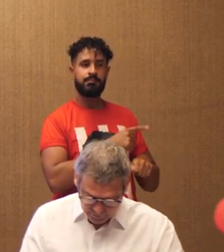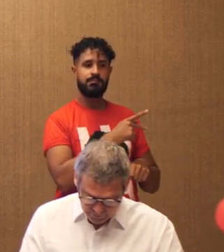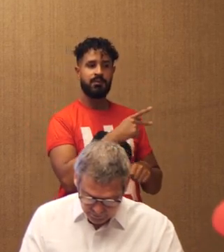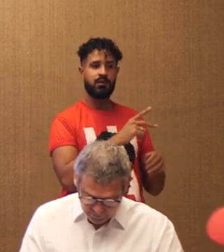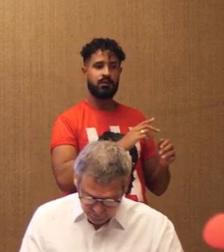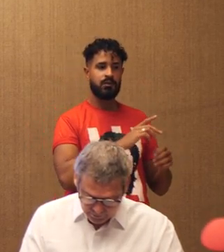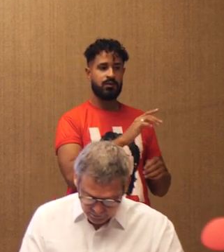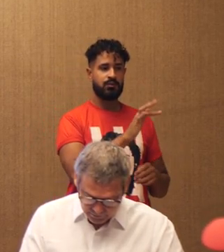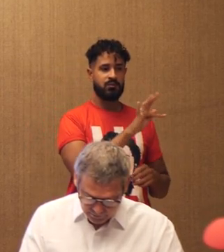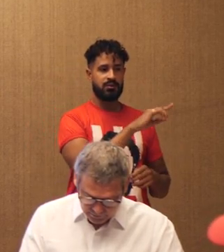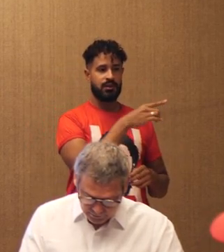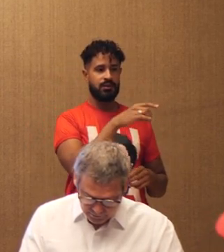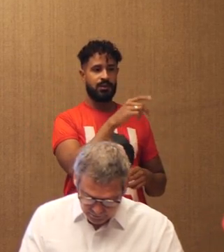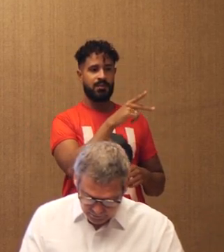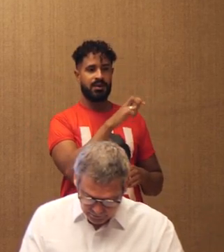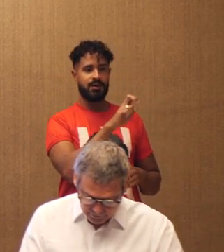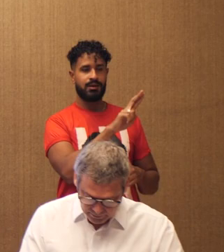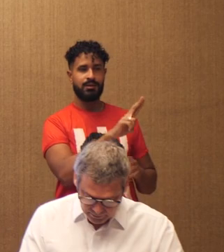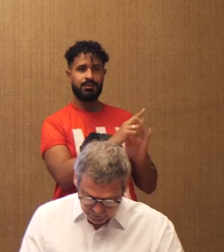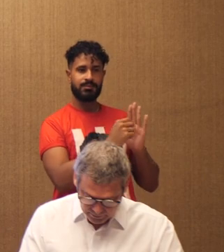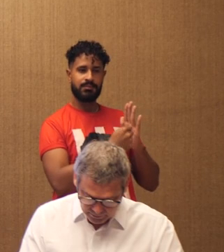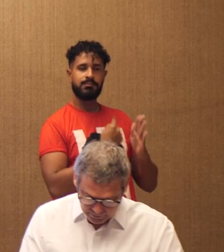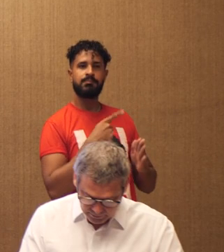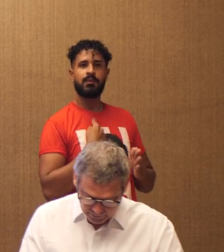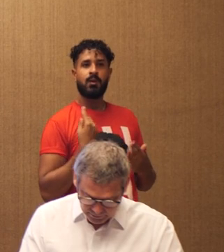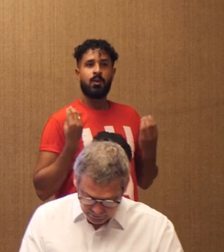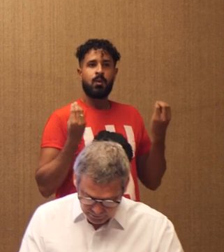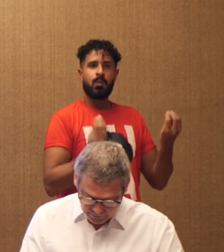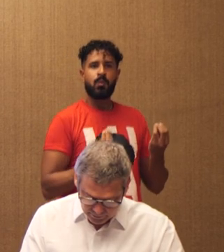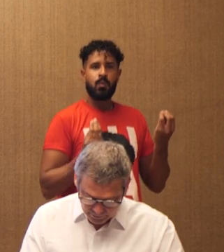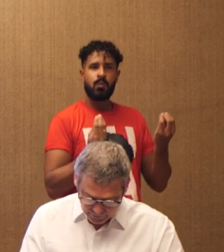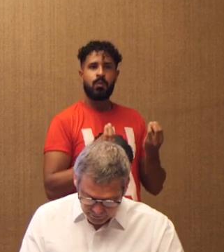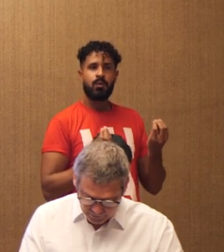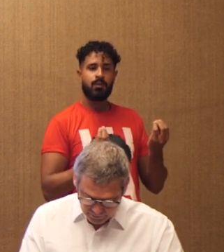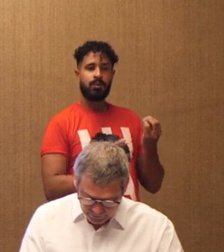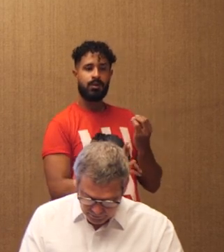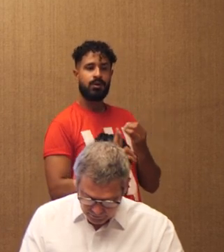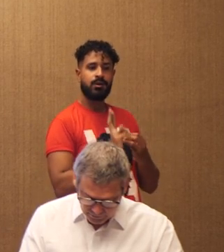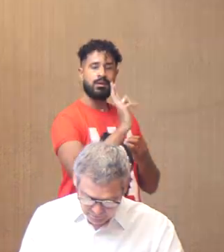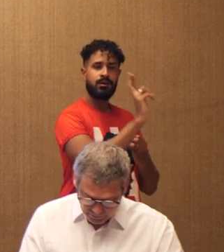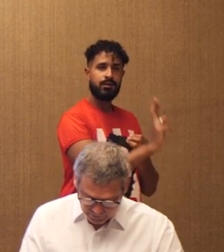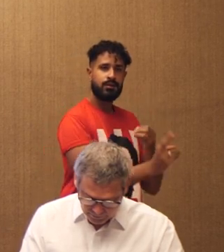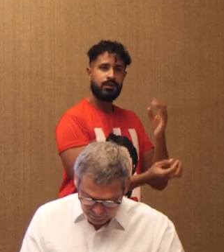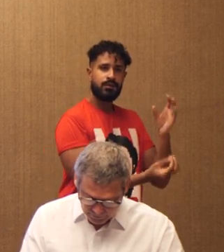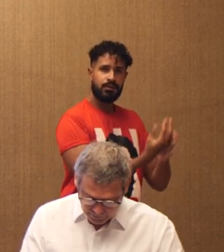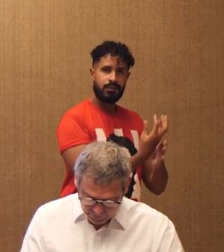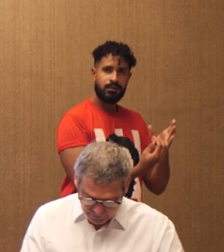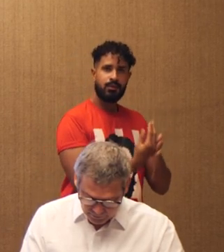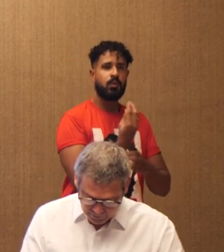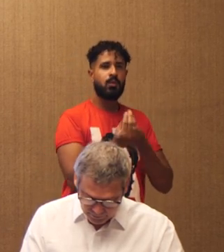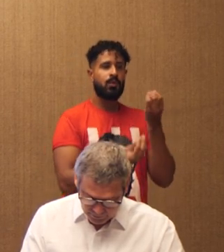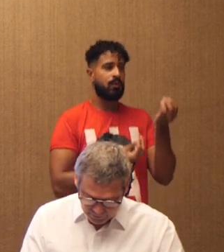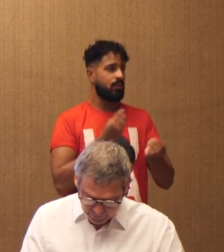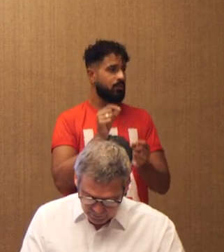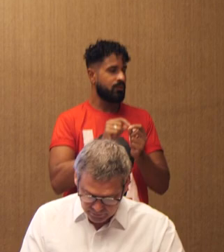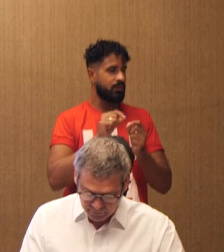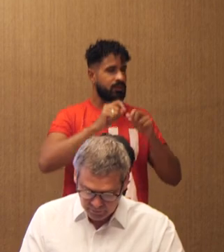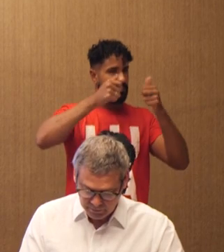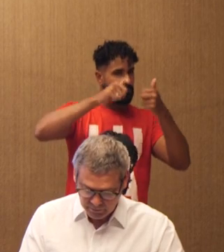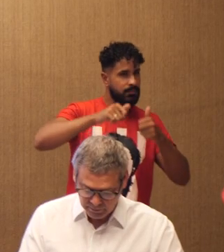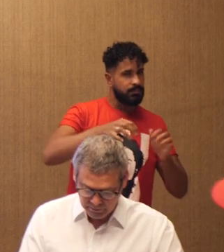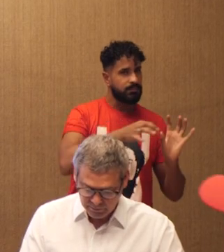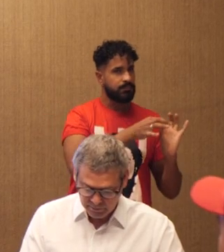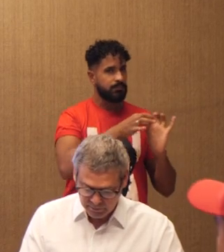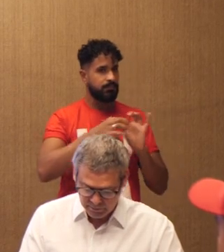Abramo nos faz essa pergunta. Como responder, produzir, como fazer uma análise